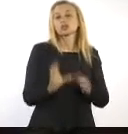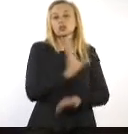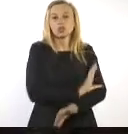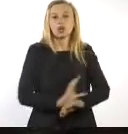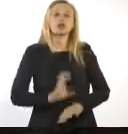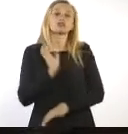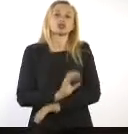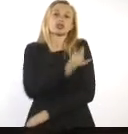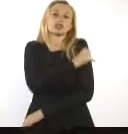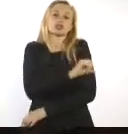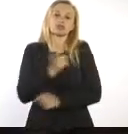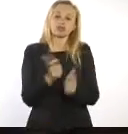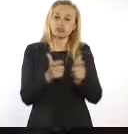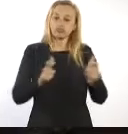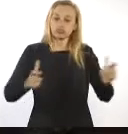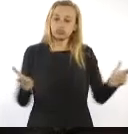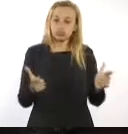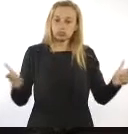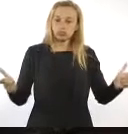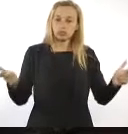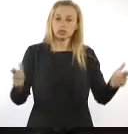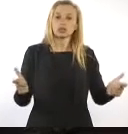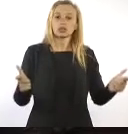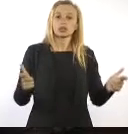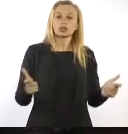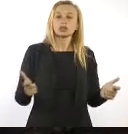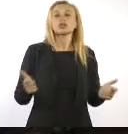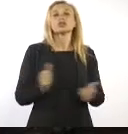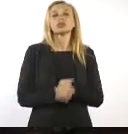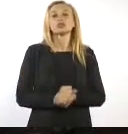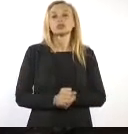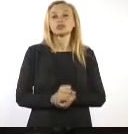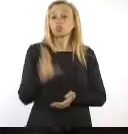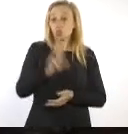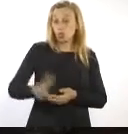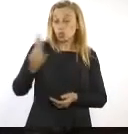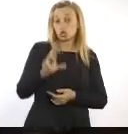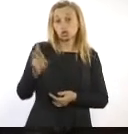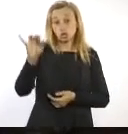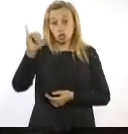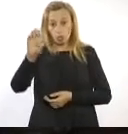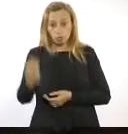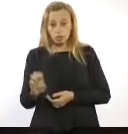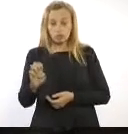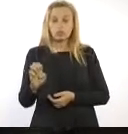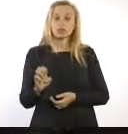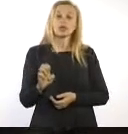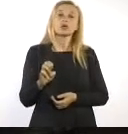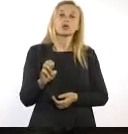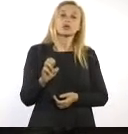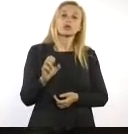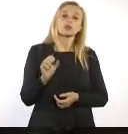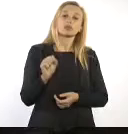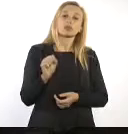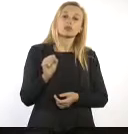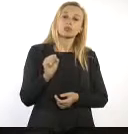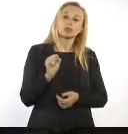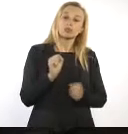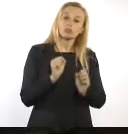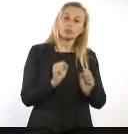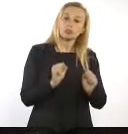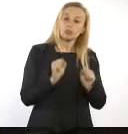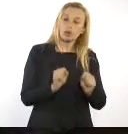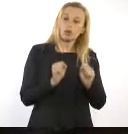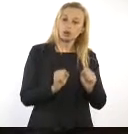entende aumentar essa tributação, aumentar a alíquota de drone, na verdade, pode causar um efeito danoso para essa indústria que é